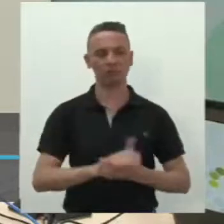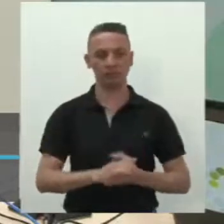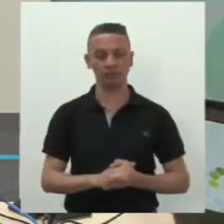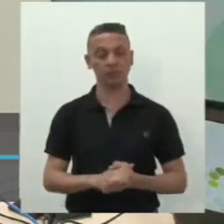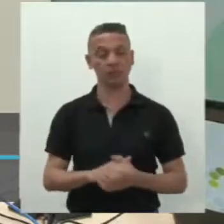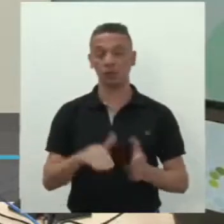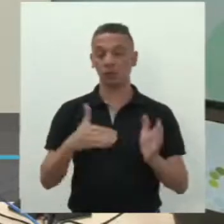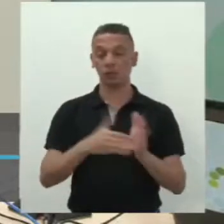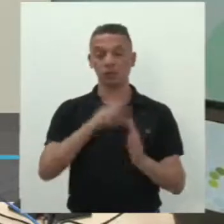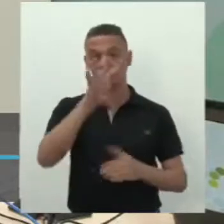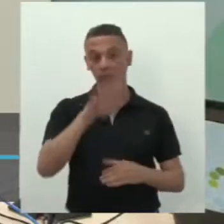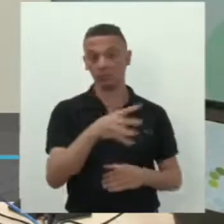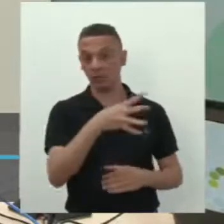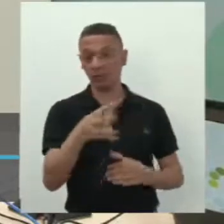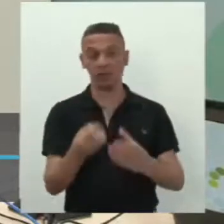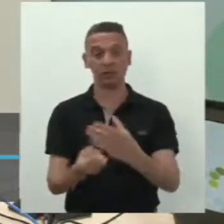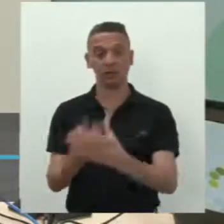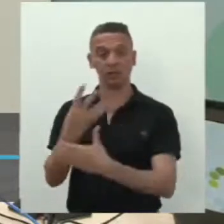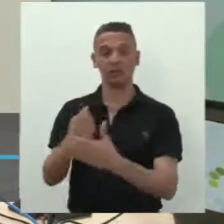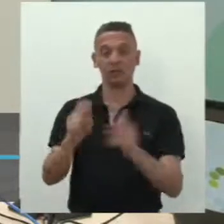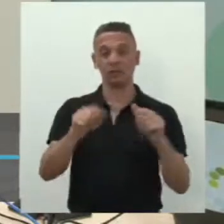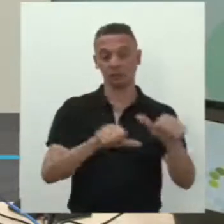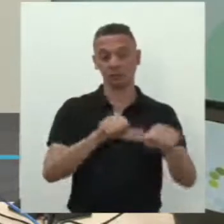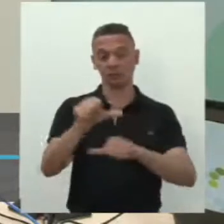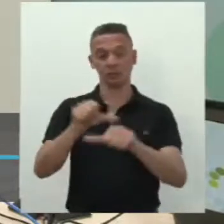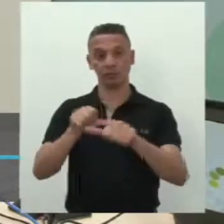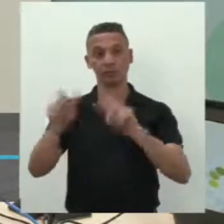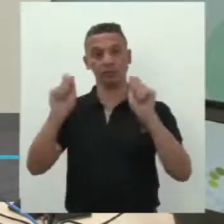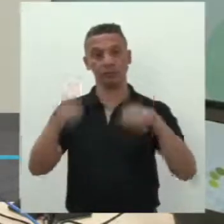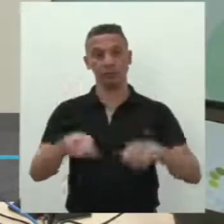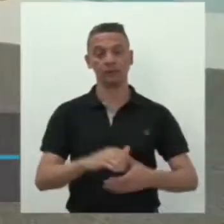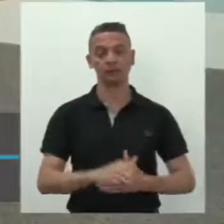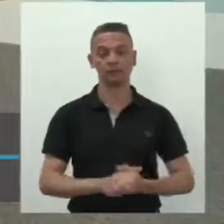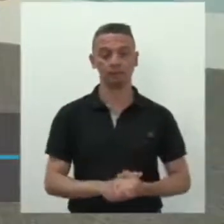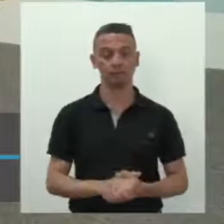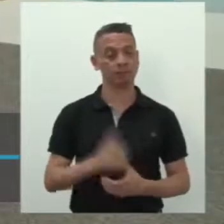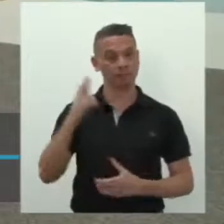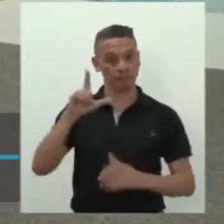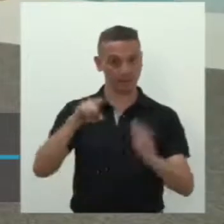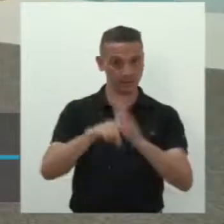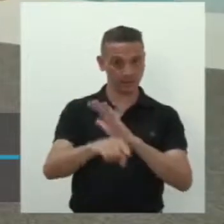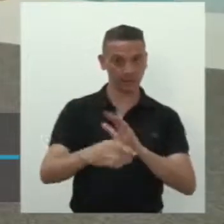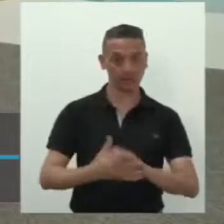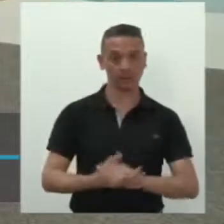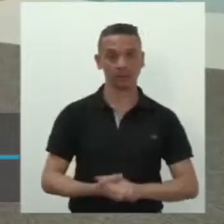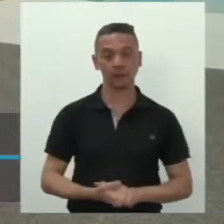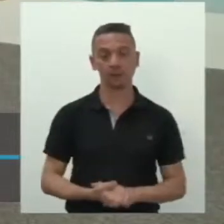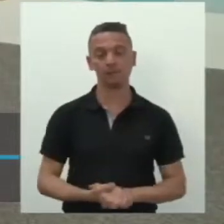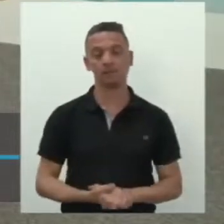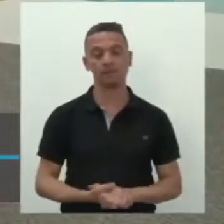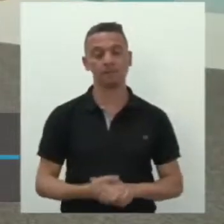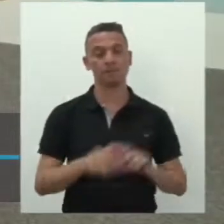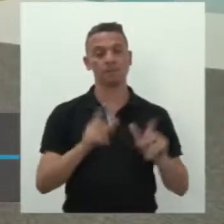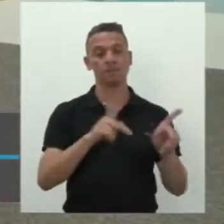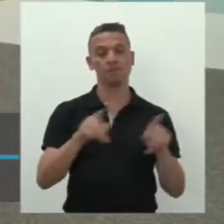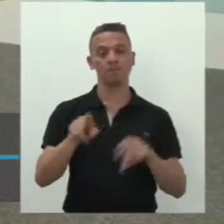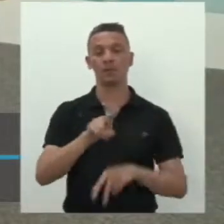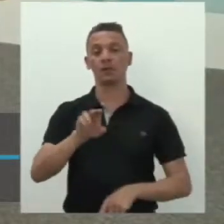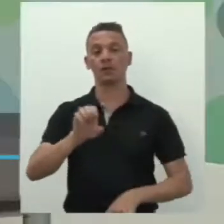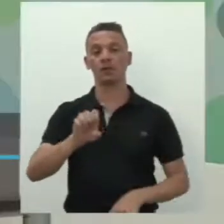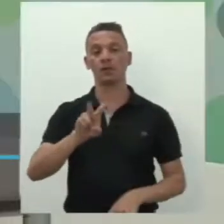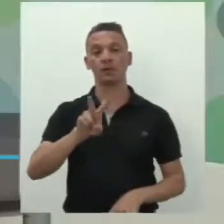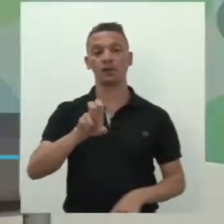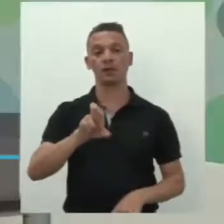as planilhas que você cria, você consegue mover e copiar elas, tá? Tem mais uma aqui. Claro, o professor Everson pergunta como faço